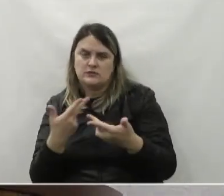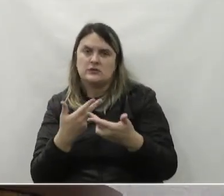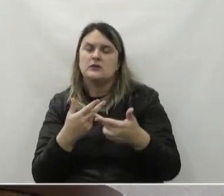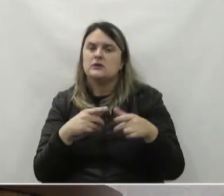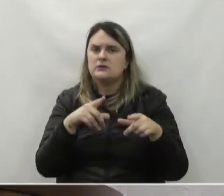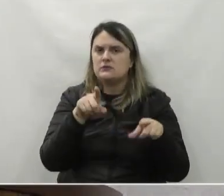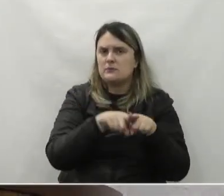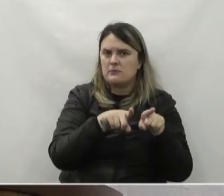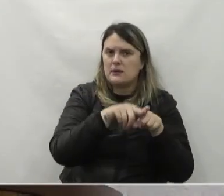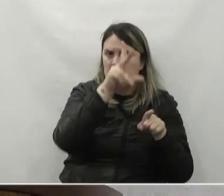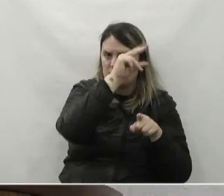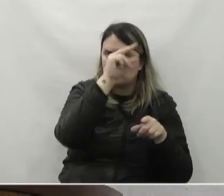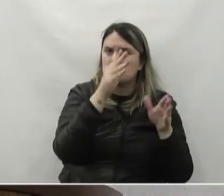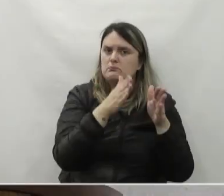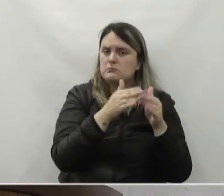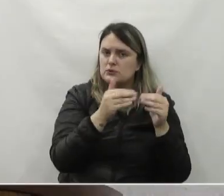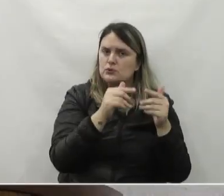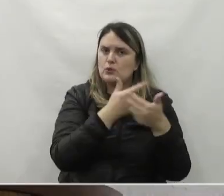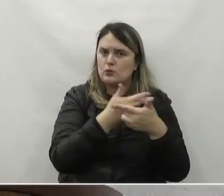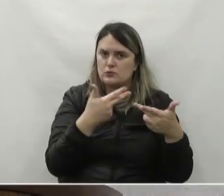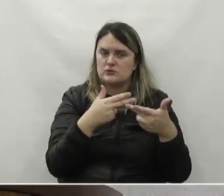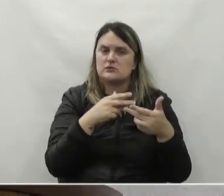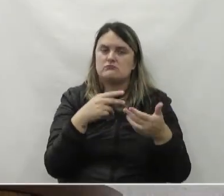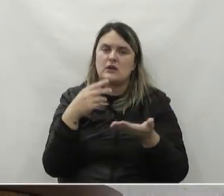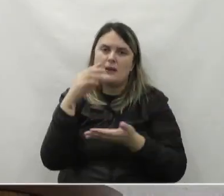alterado no contrato.